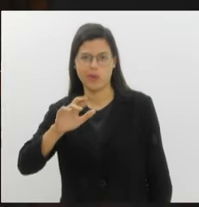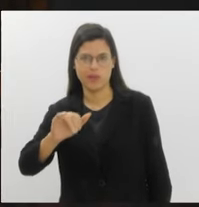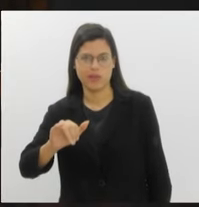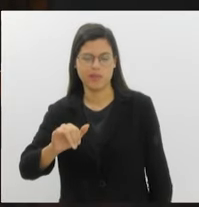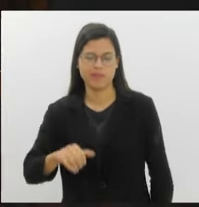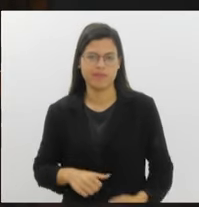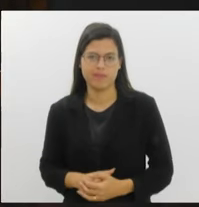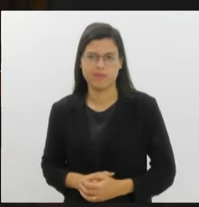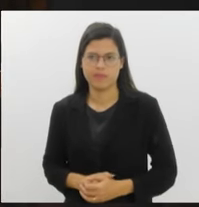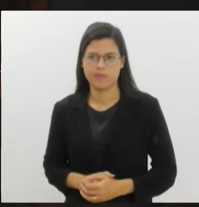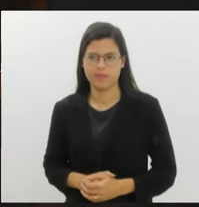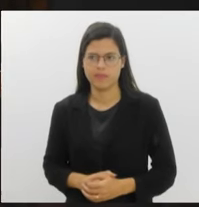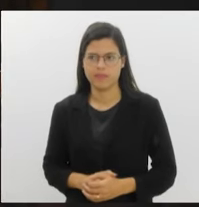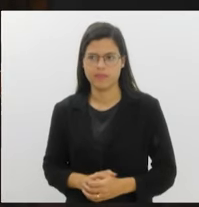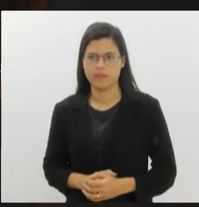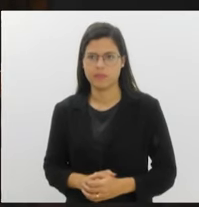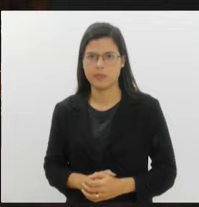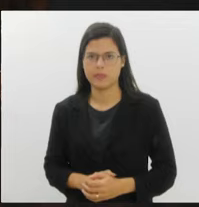regimental.